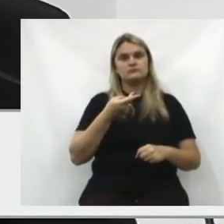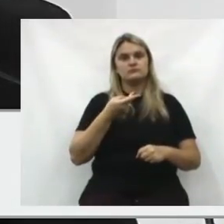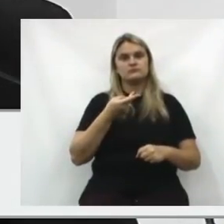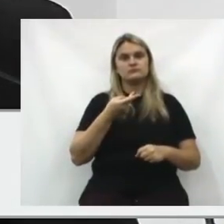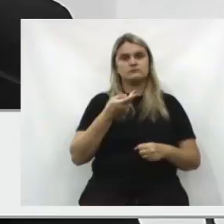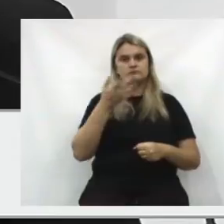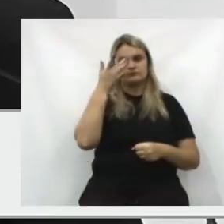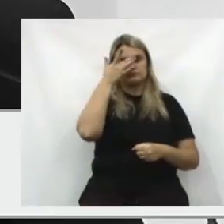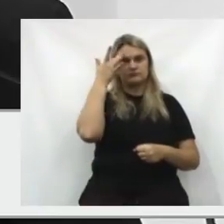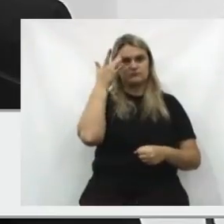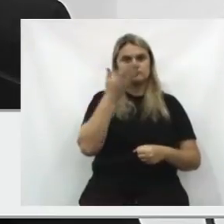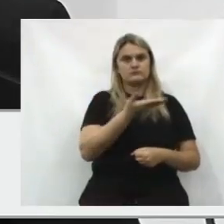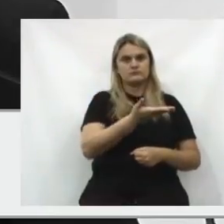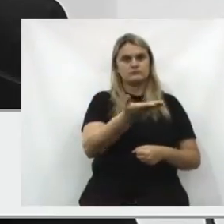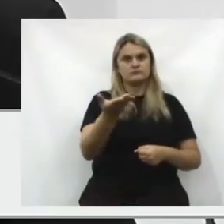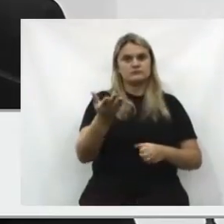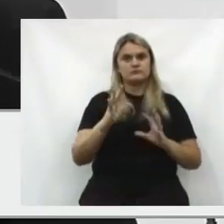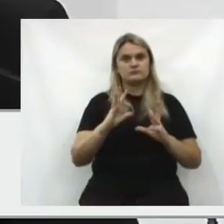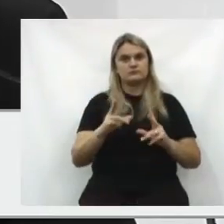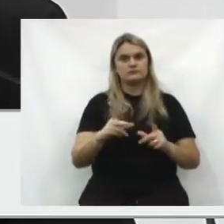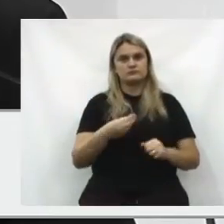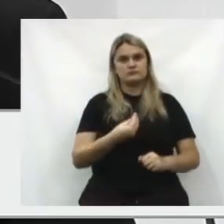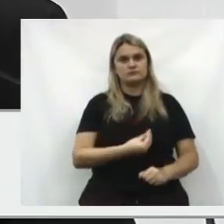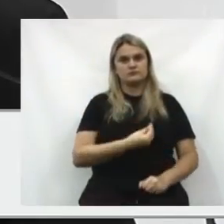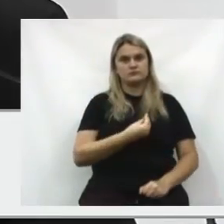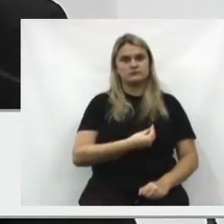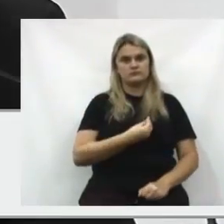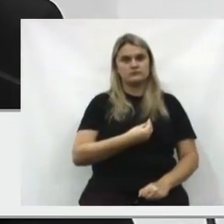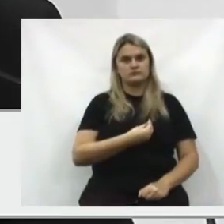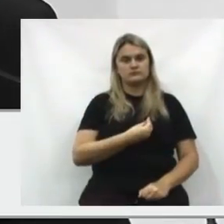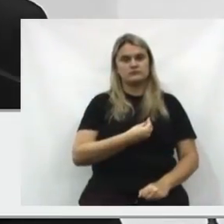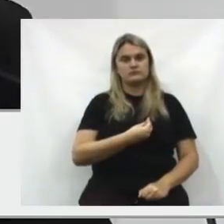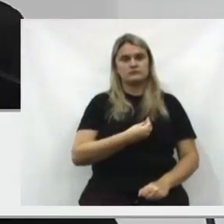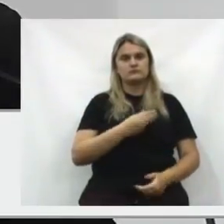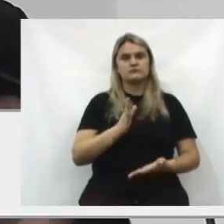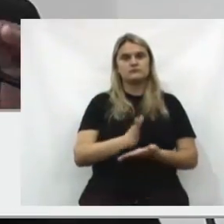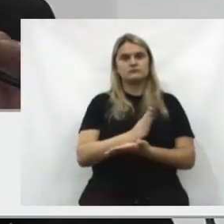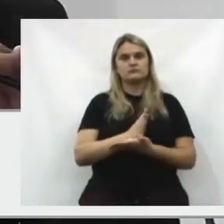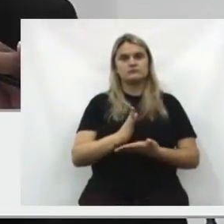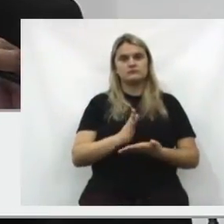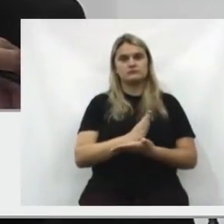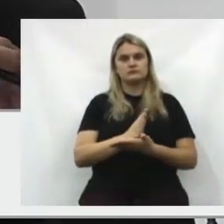transmitir aos senhores munícipes e a todos aqui presentes